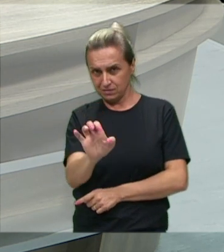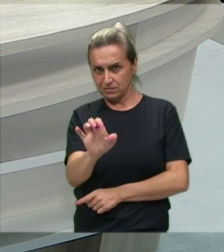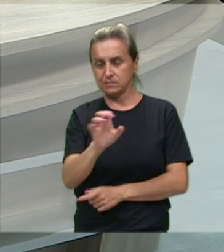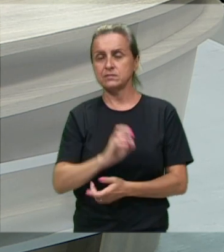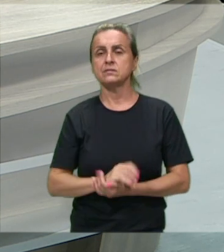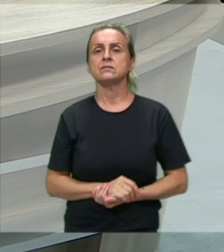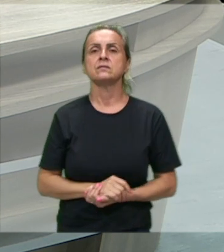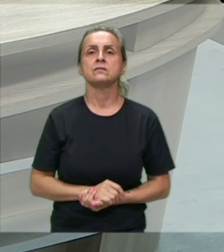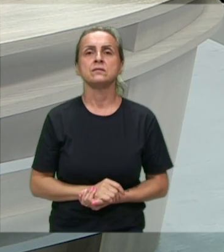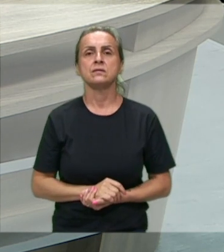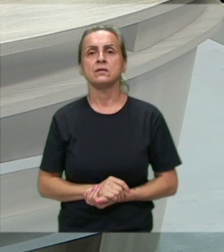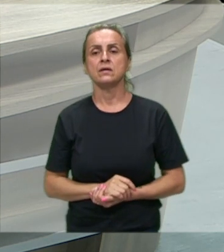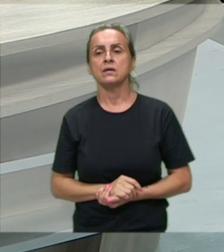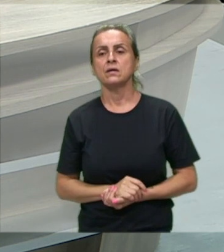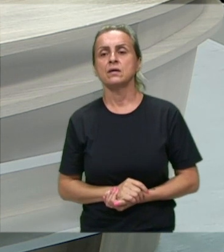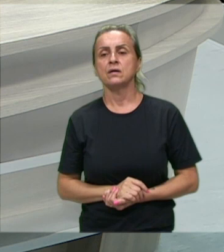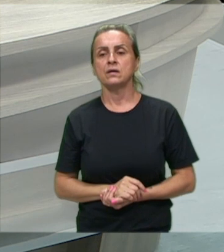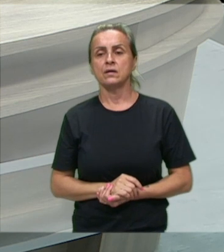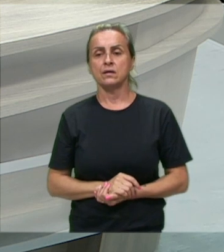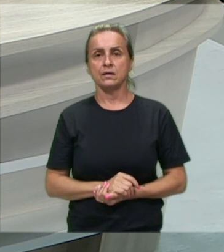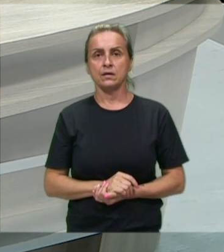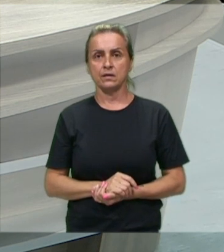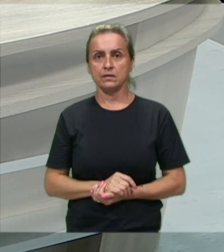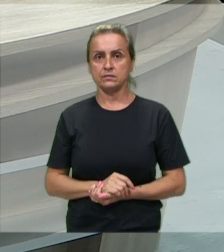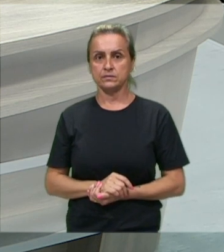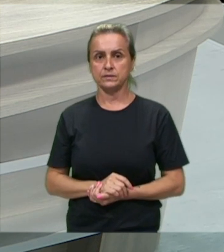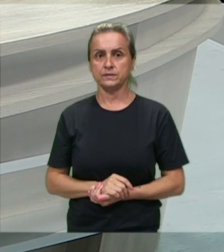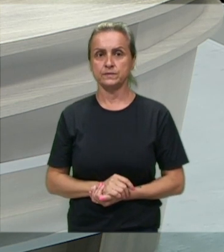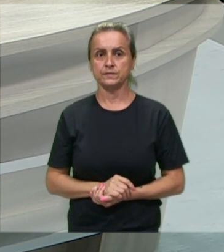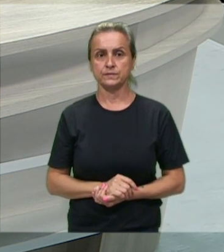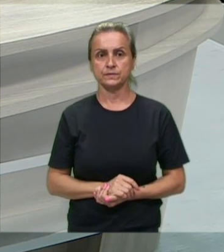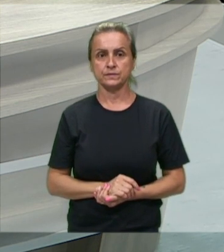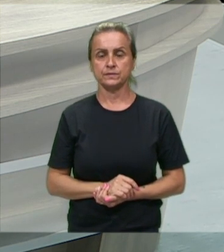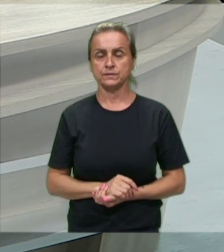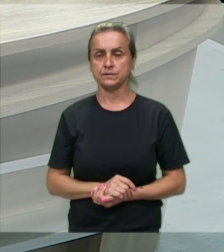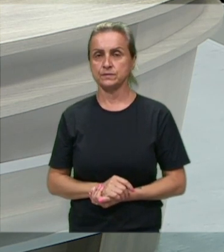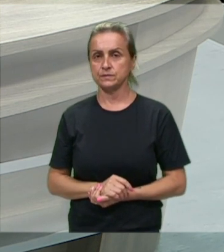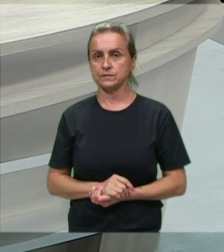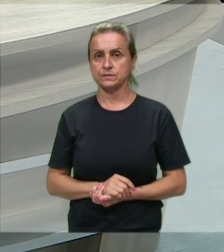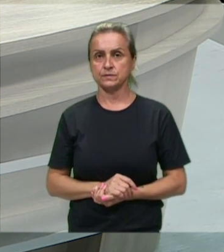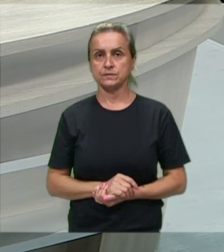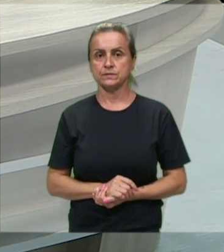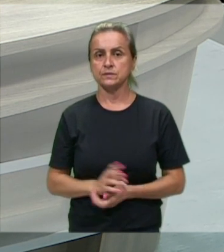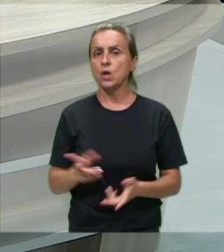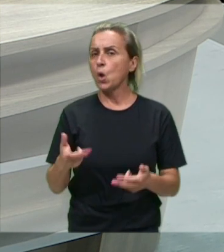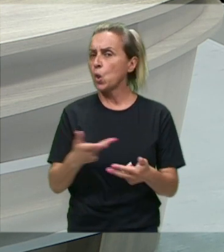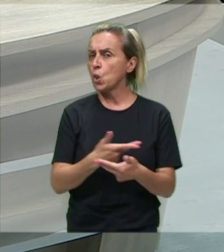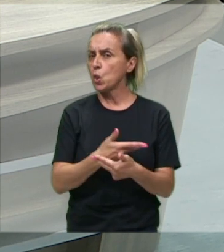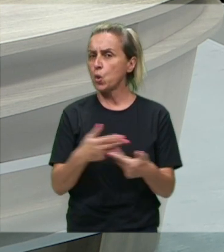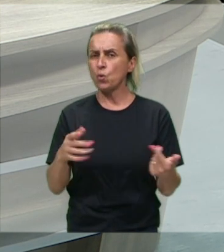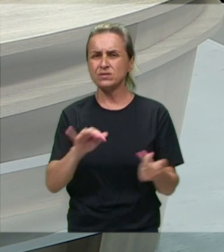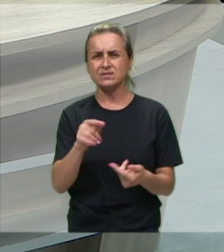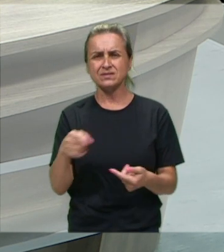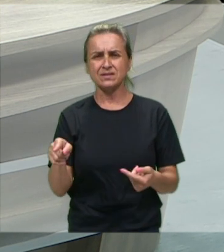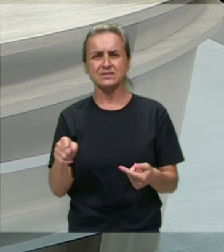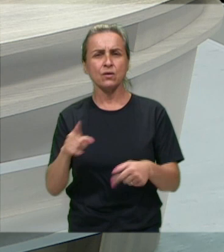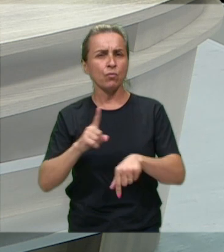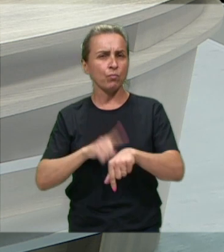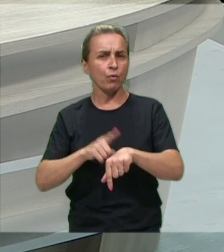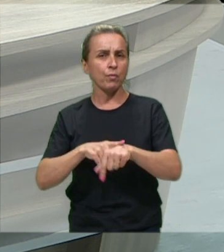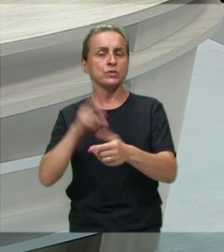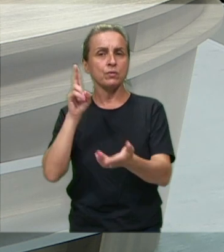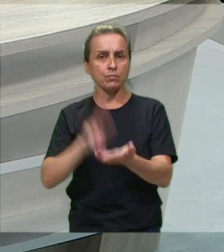E assim, entre todas as ações que, pelo menos na posse, você estava na posse, né? Sim, a gente foi